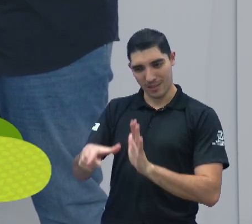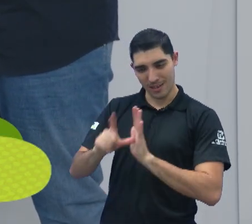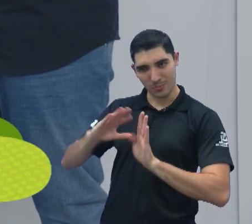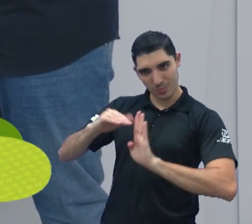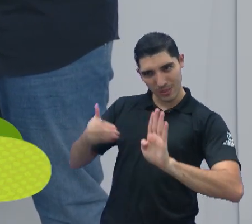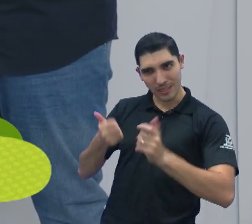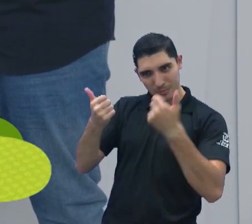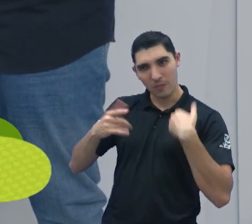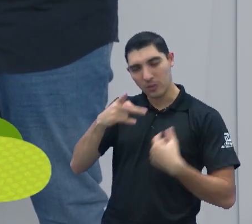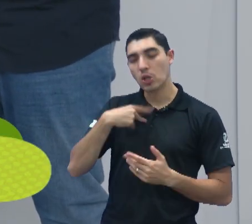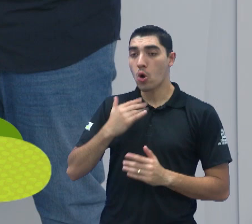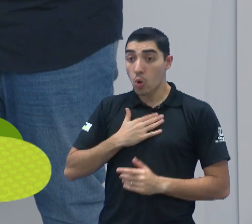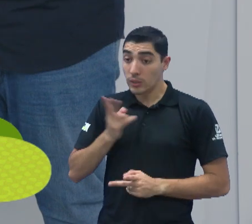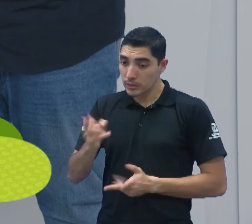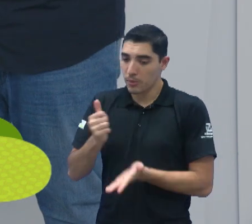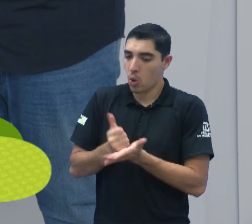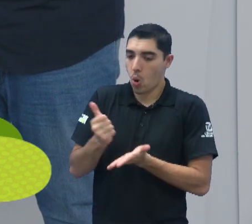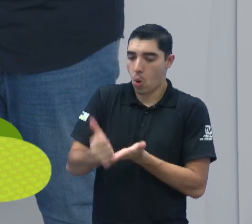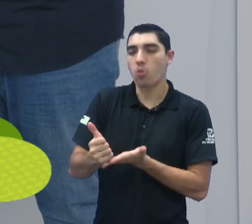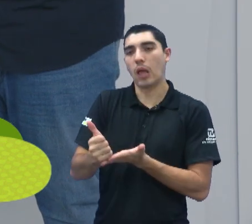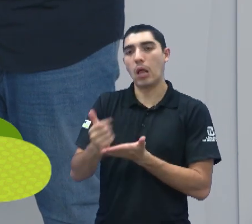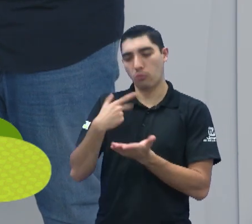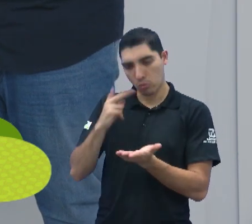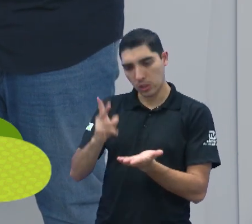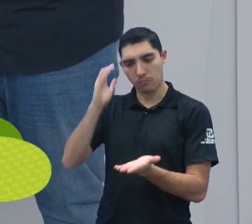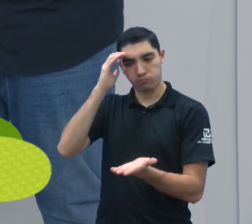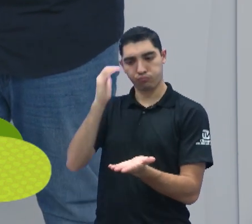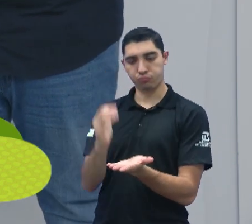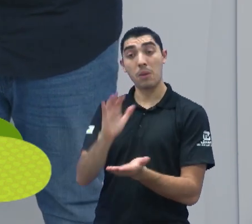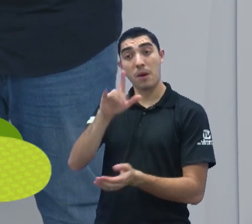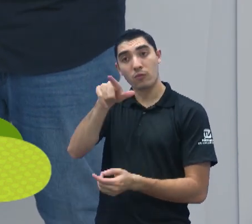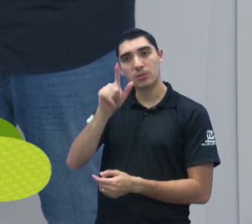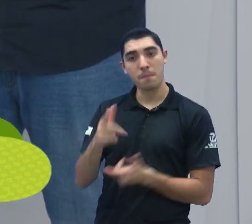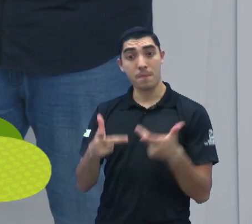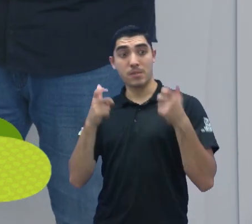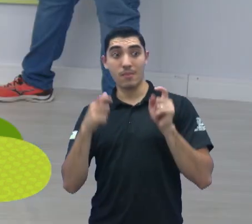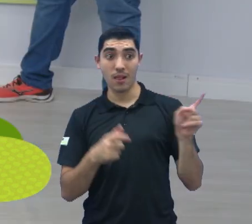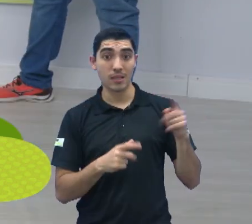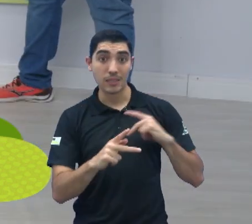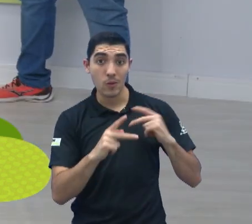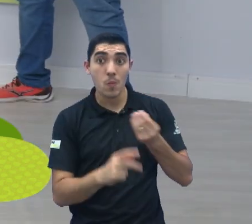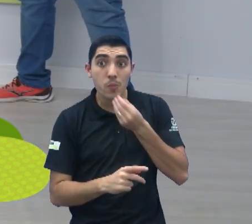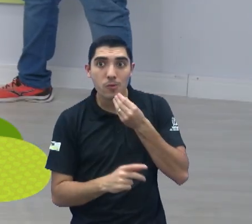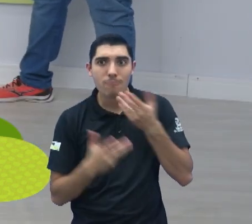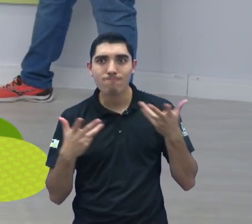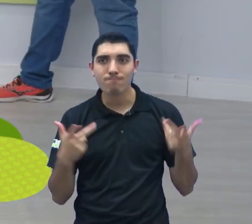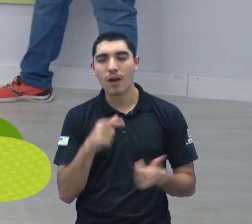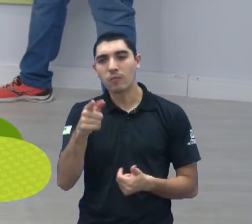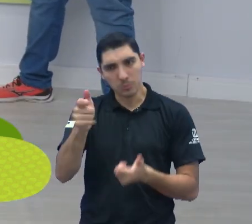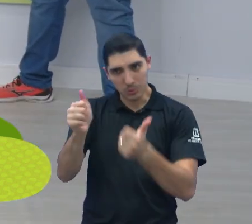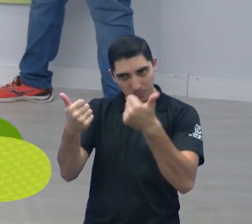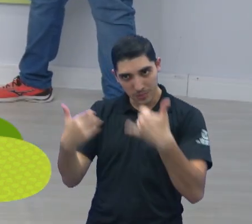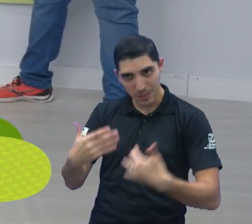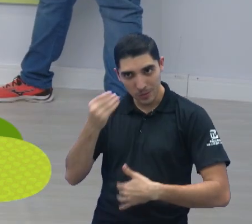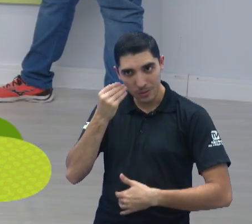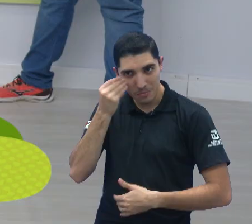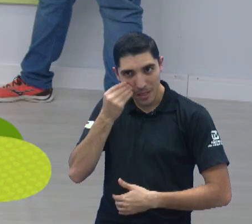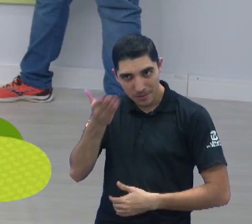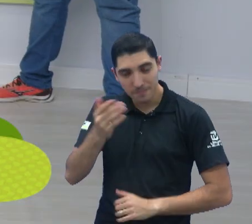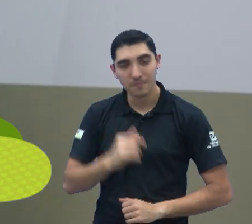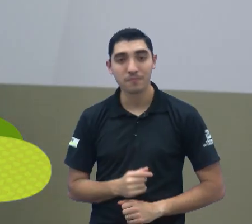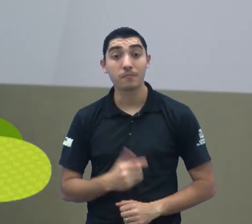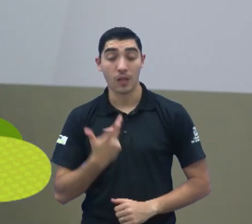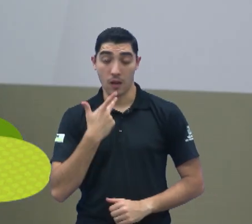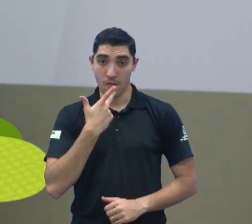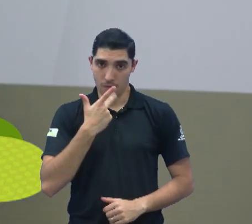meu contrato até o final, mas você entendia também que naquele momento era uma grande oportunidade. Queria que você falasse sobre isso. É isso. Eu particularmente não